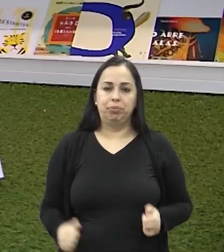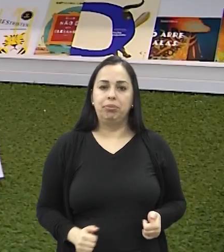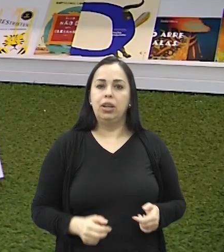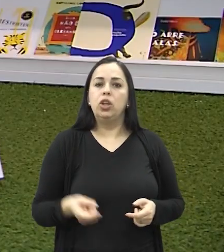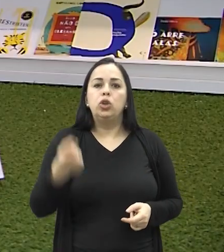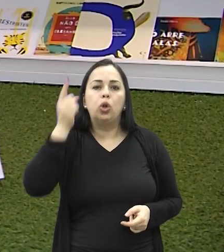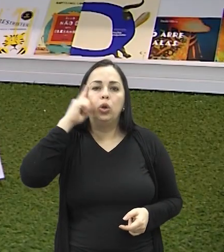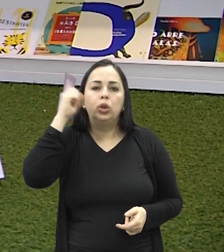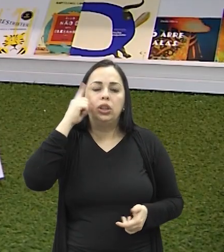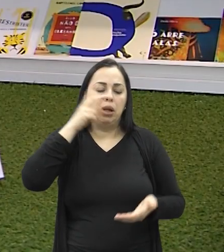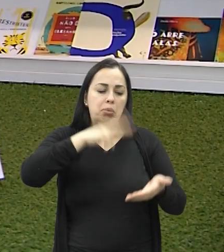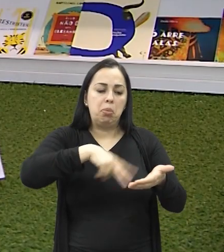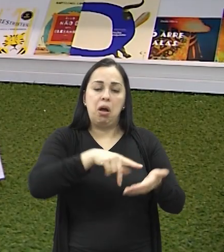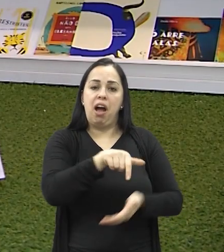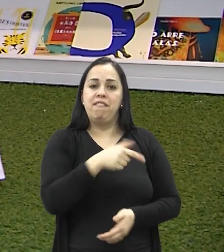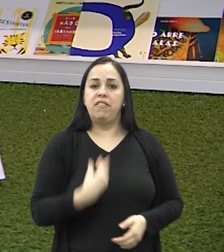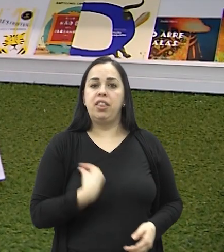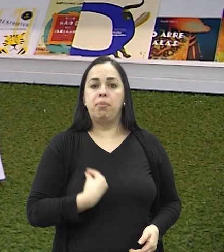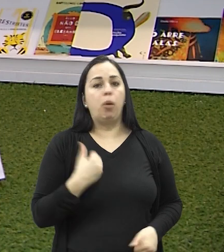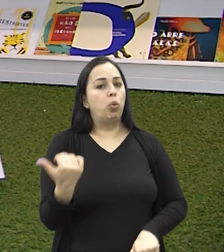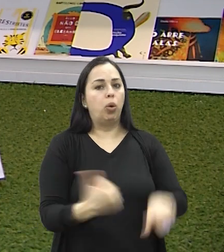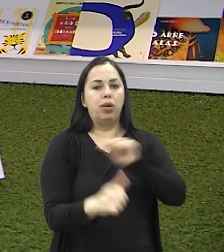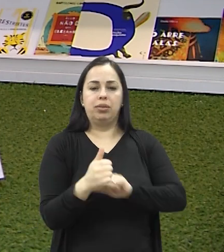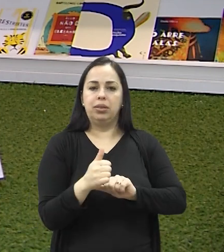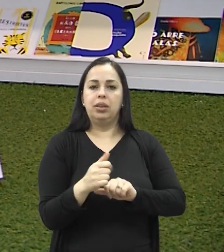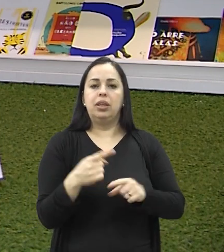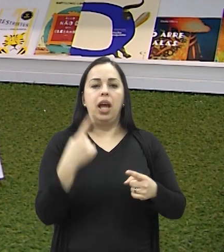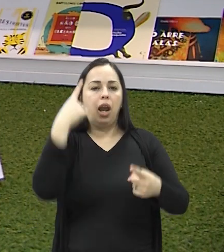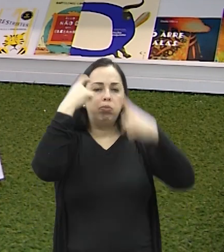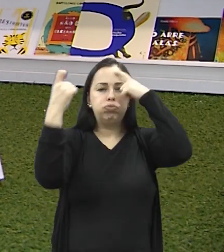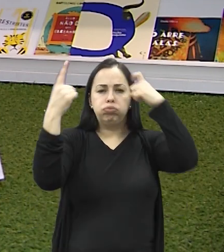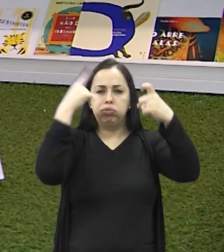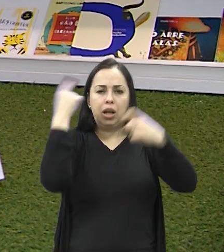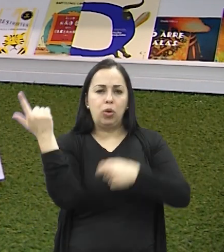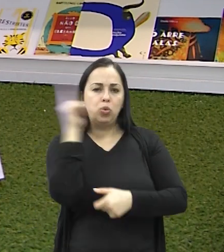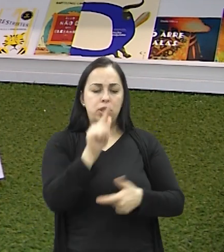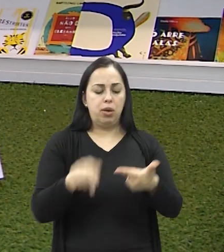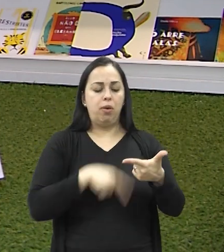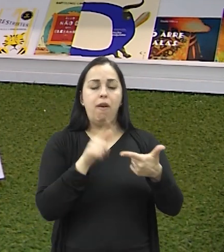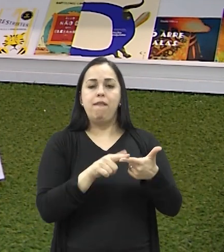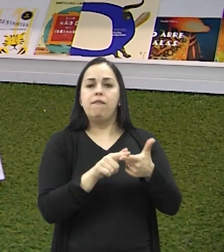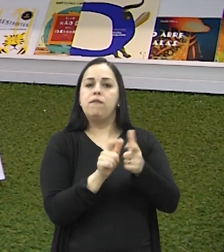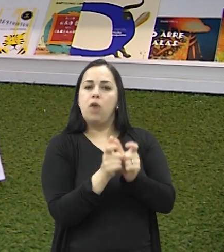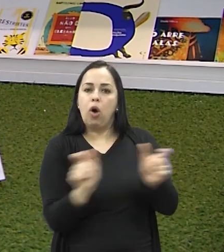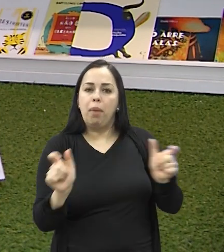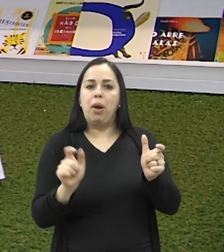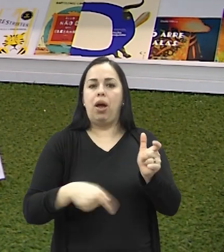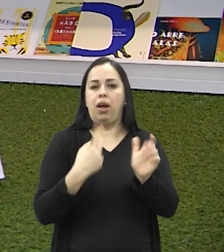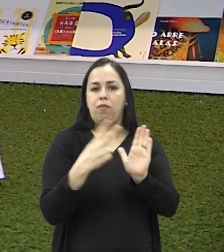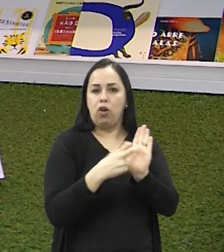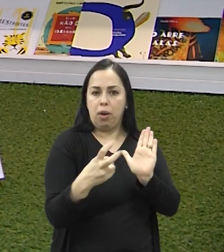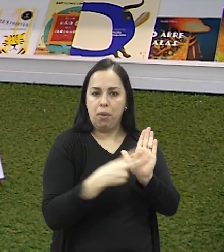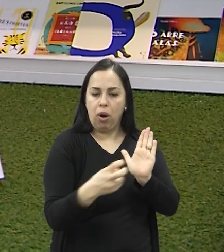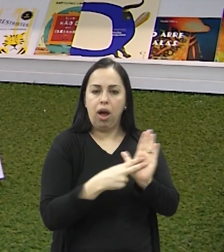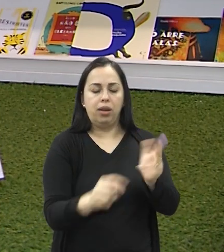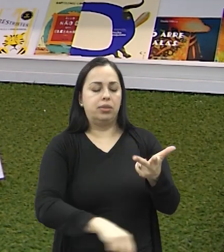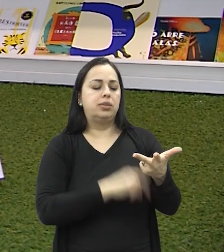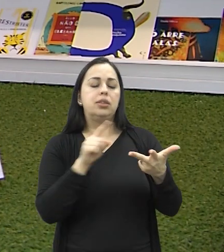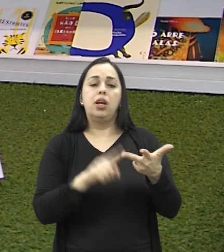páginas. A rotina de leitura mudou na vida da Liz, questão de criatividade, vocabulários,